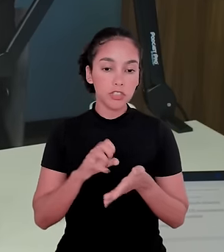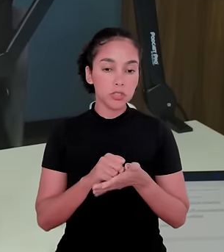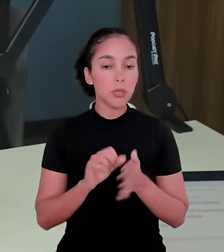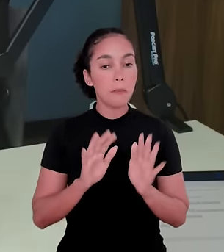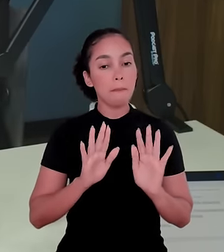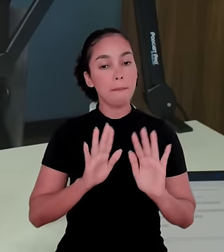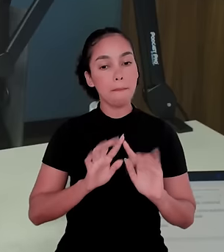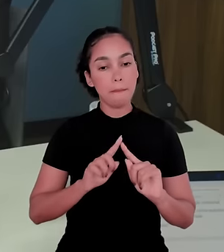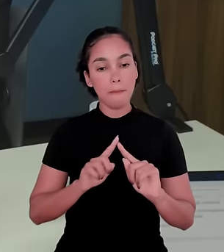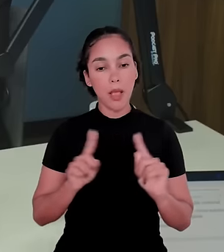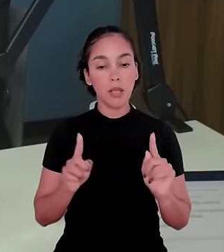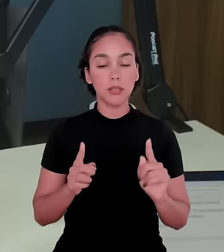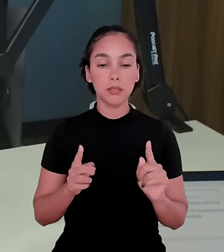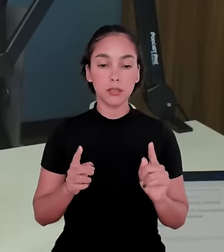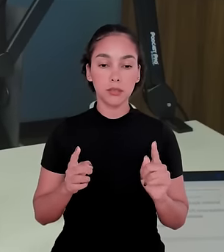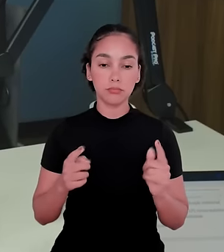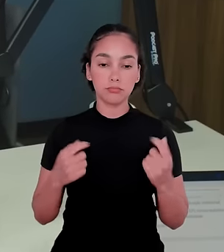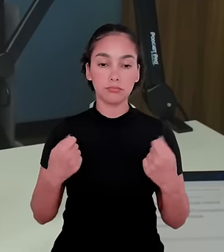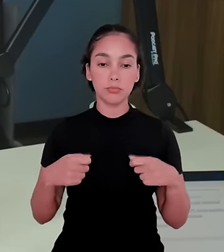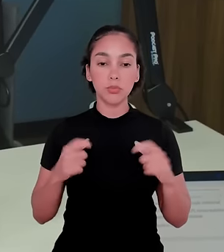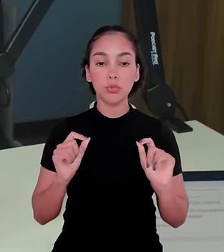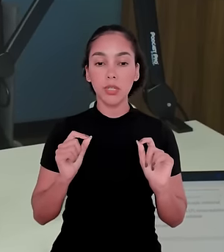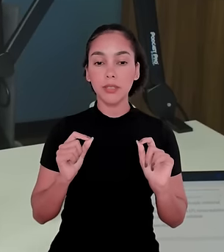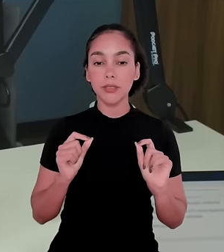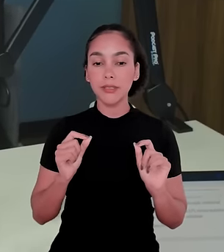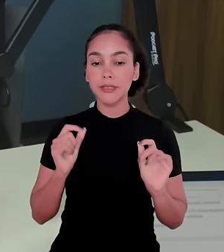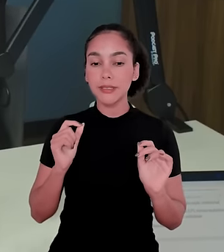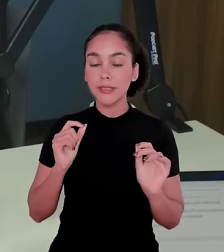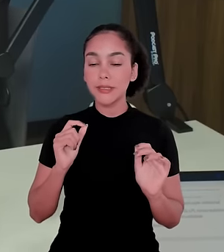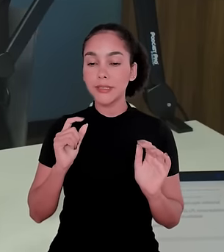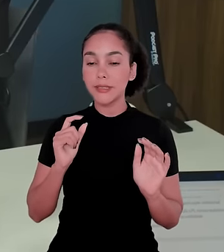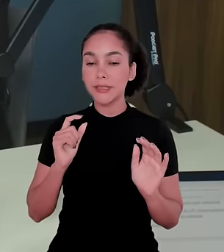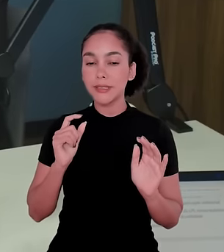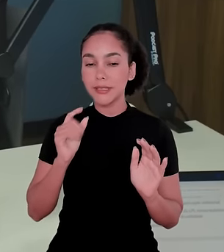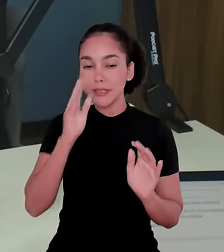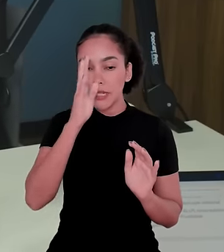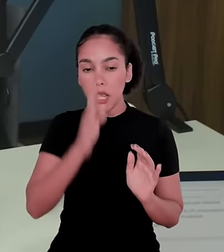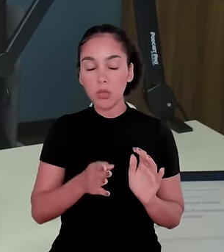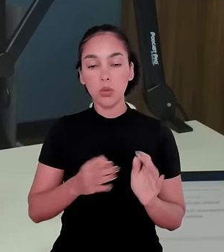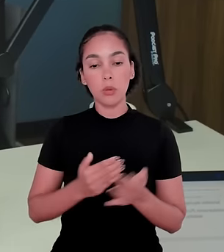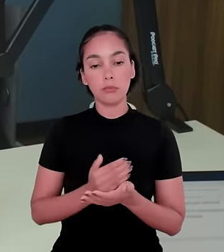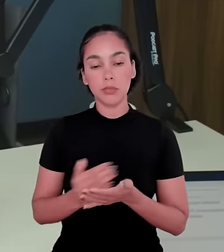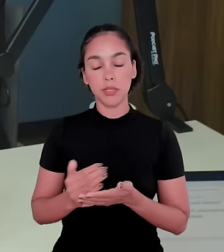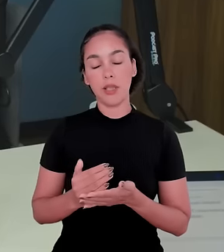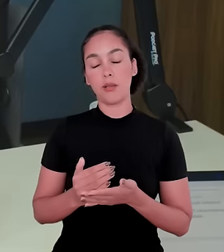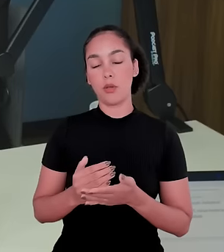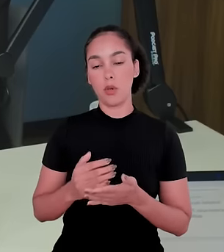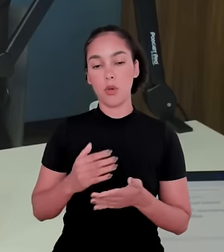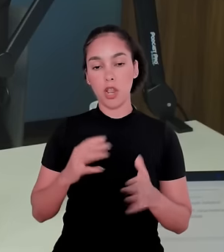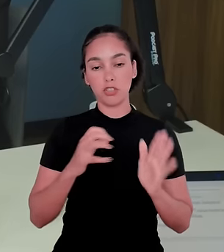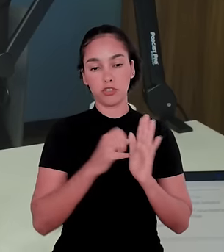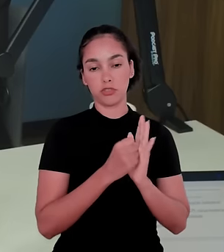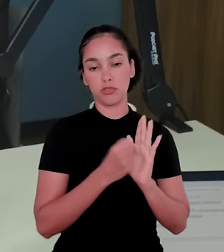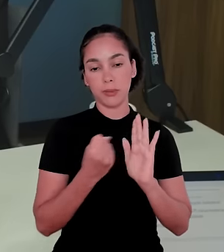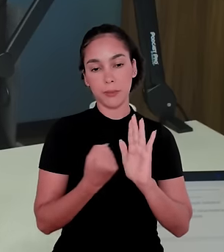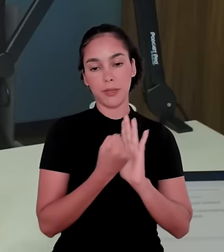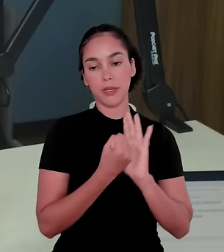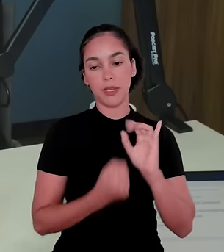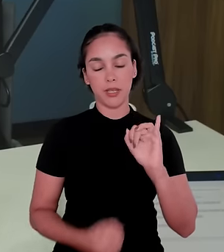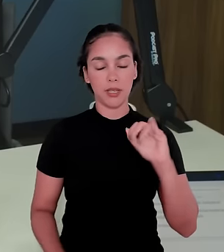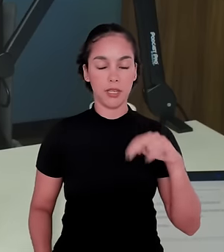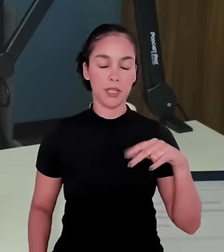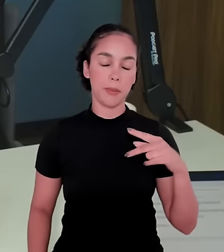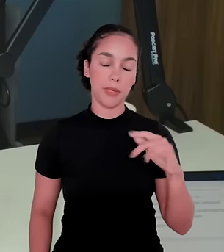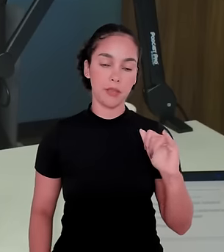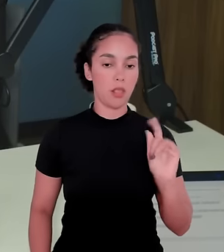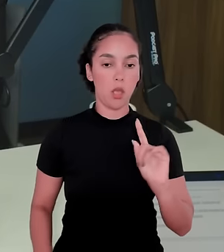ele hoje teria que diretamente já iniciar o processo de registro de marca no INPI né não é